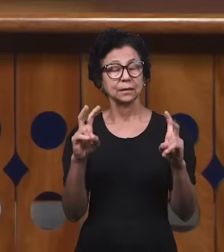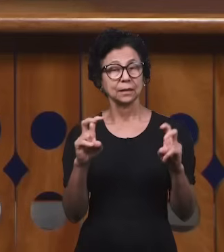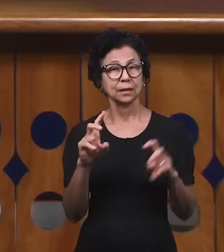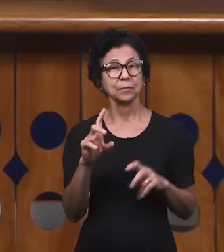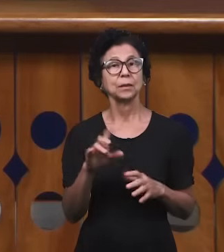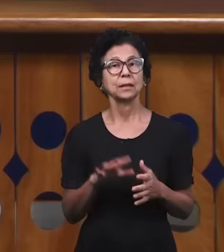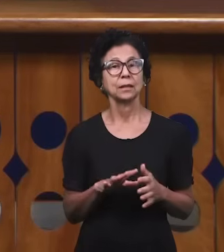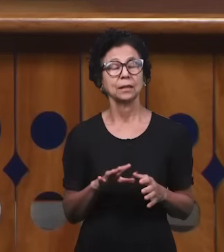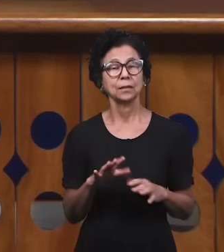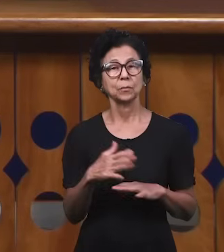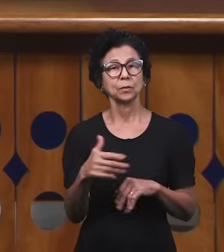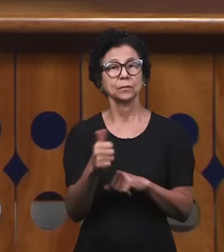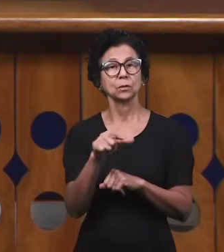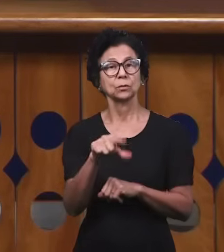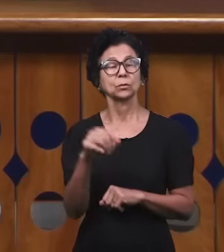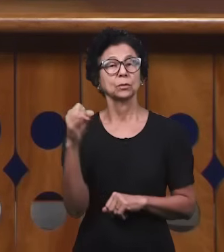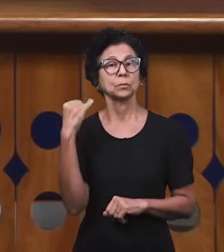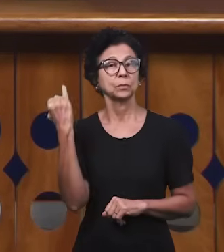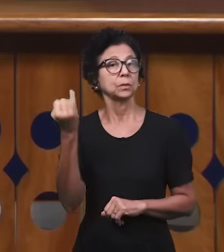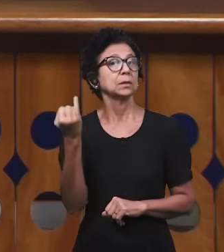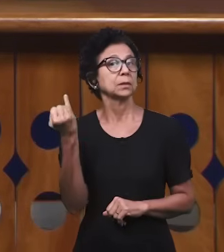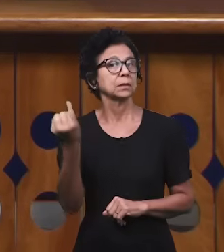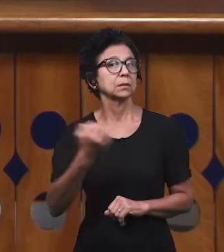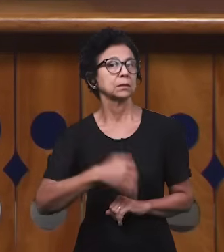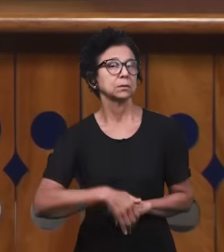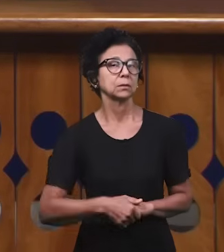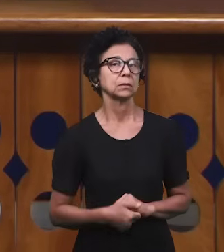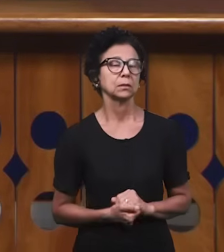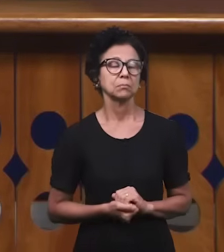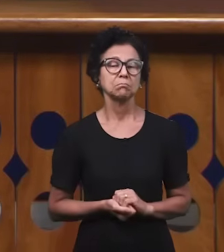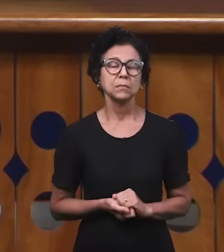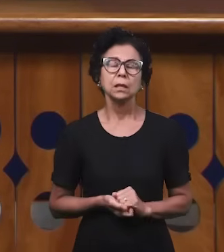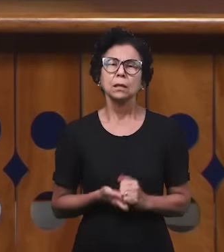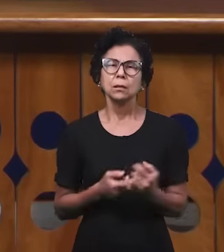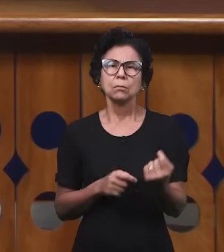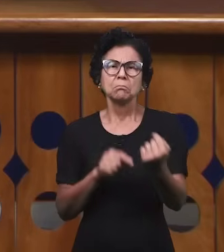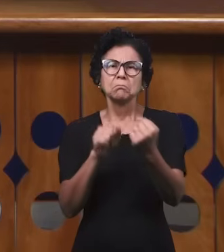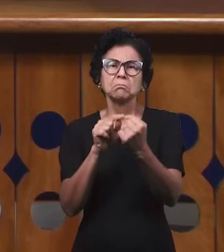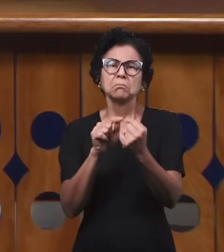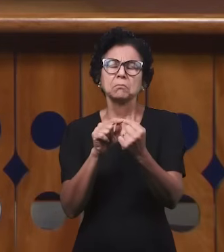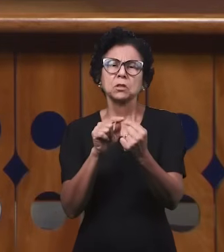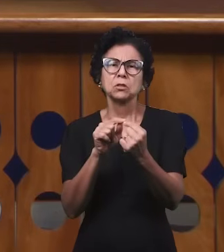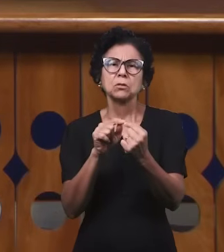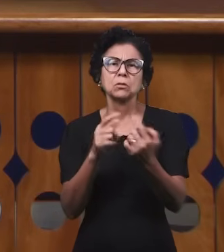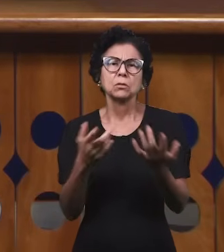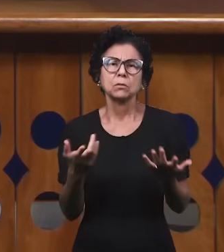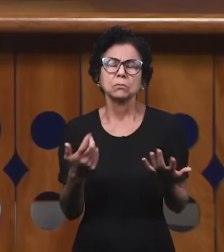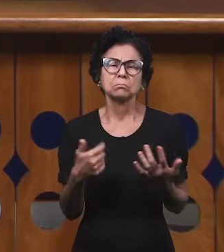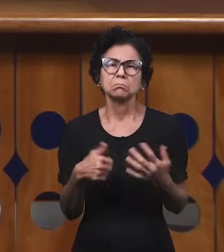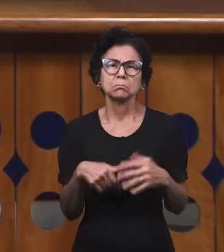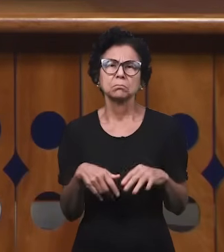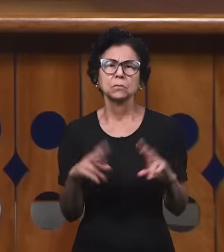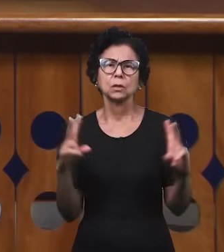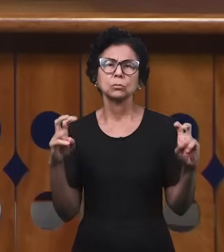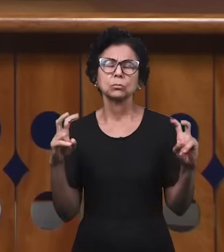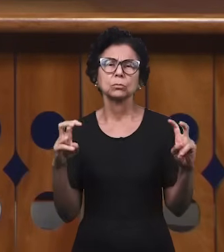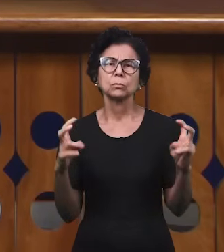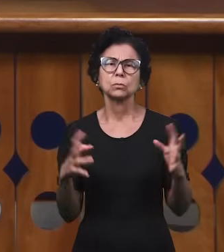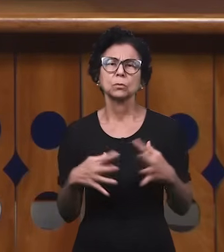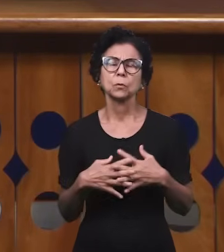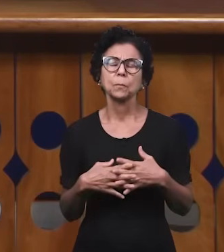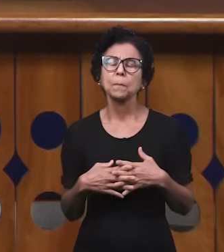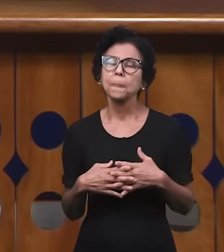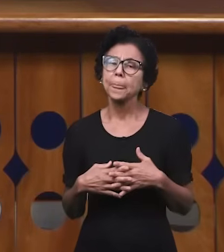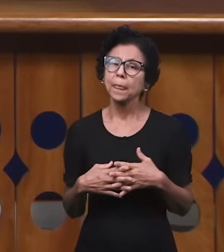importante nessa decisão. E qual o objetivo quando nós falamos disso? Guiar o jovem